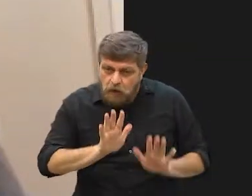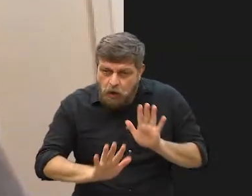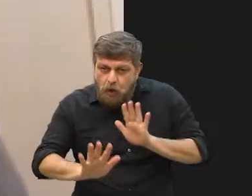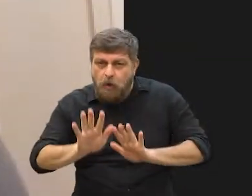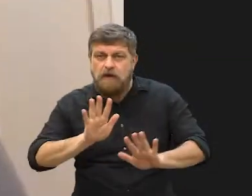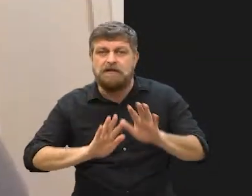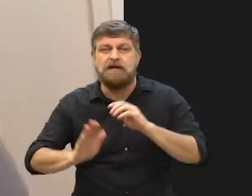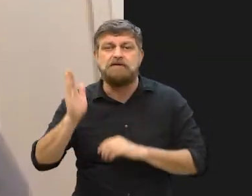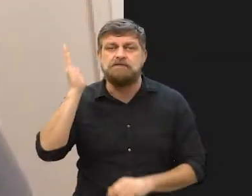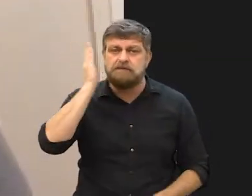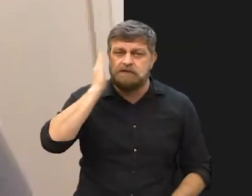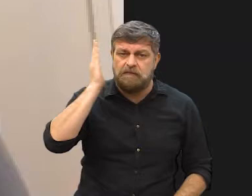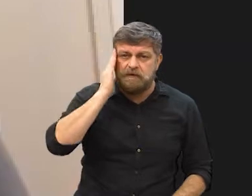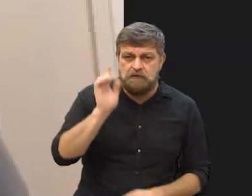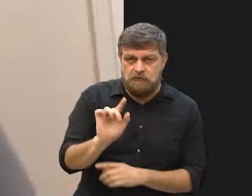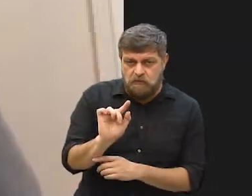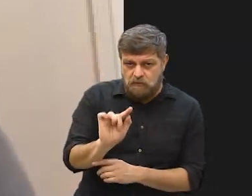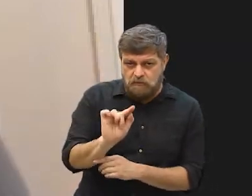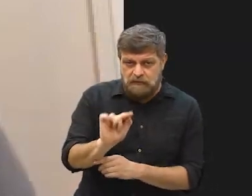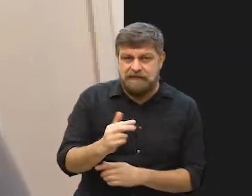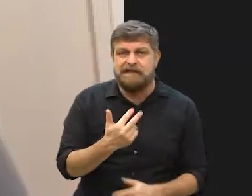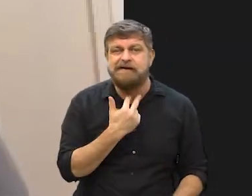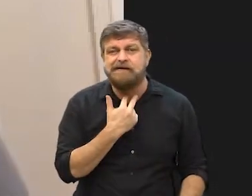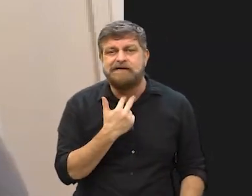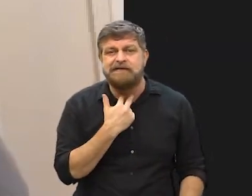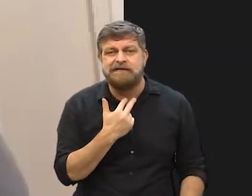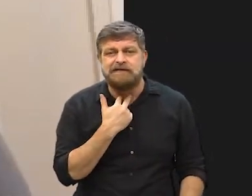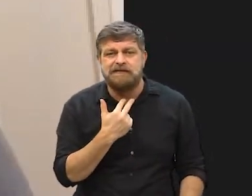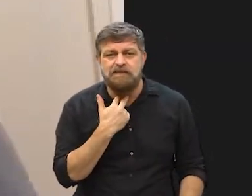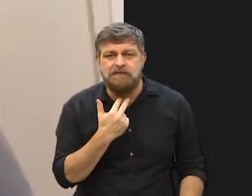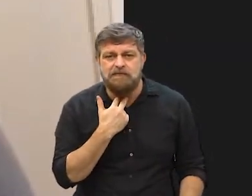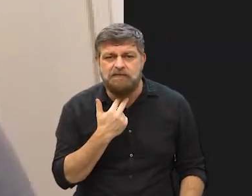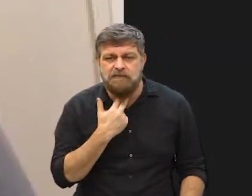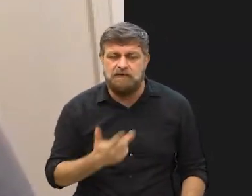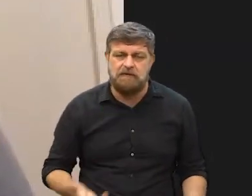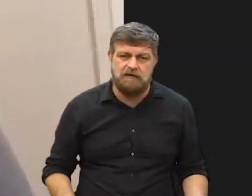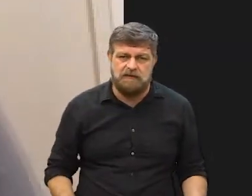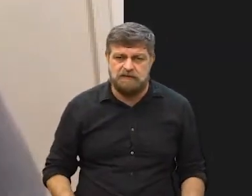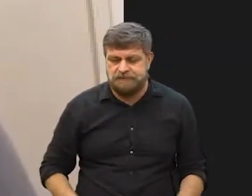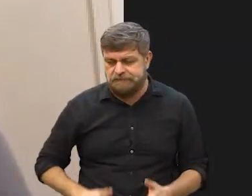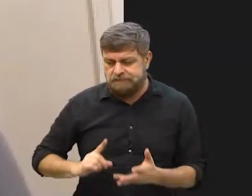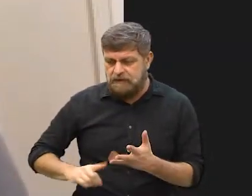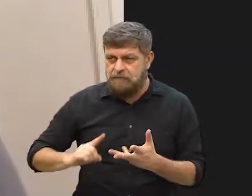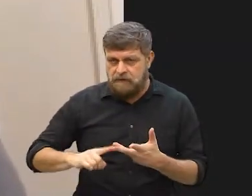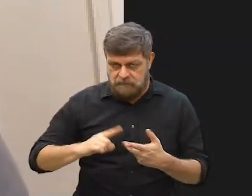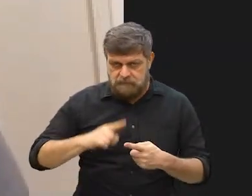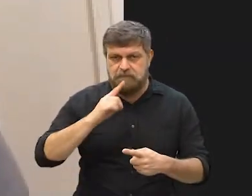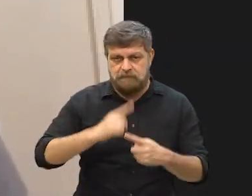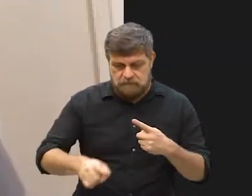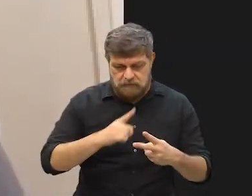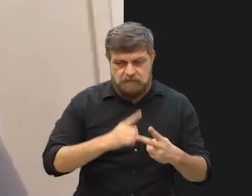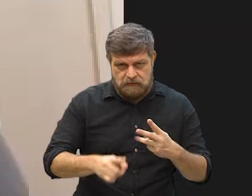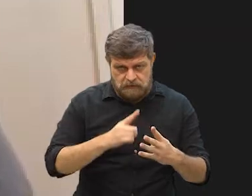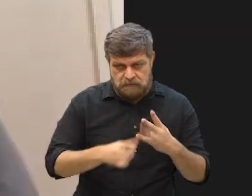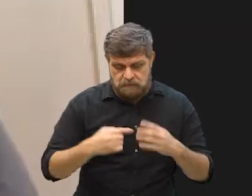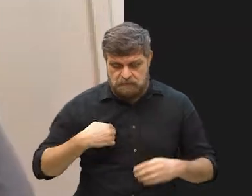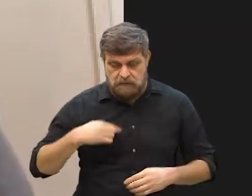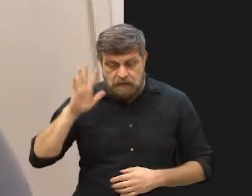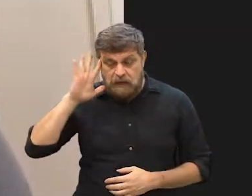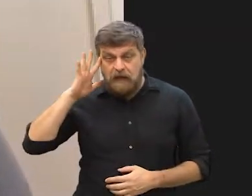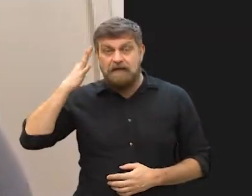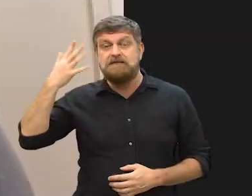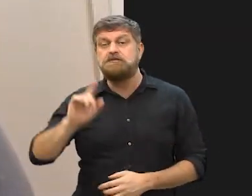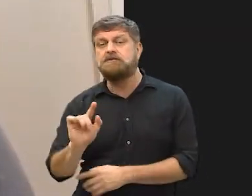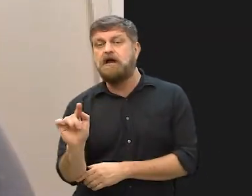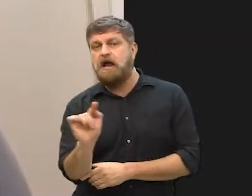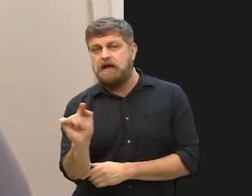porque sabendo, a gente sabe o que não pode fazer, né? Porque muita coisa não pode. Mas é claro que quem tem que decidir isso